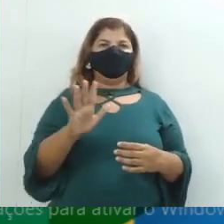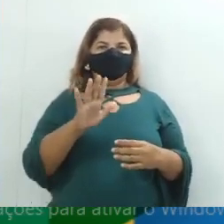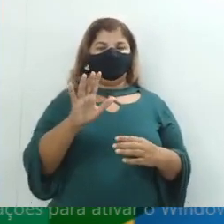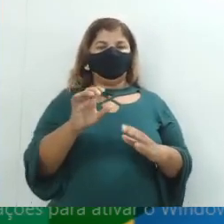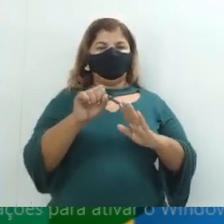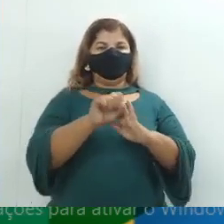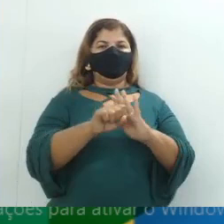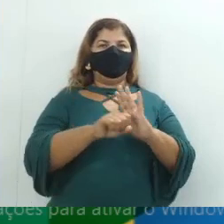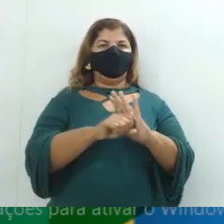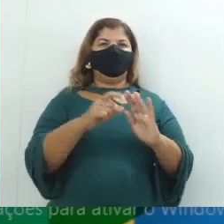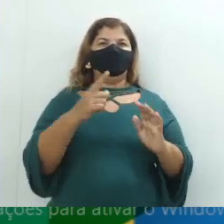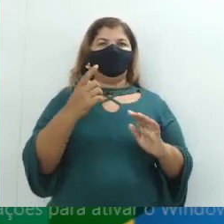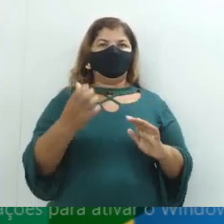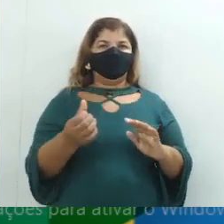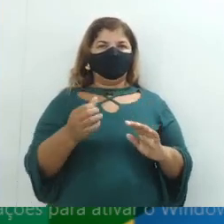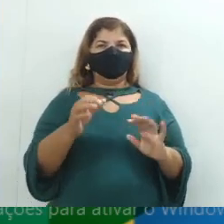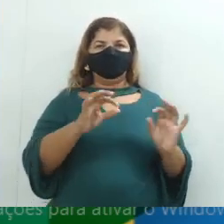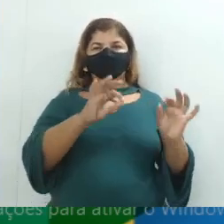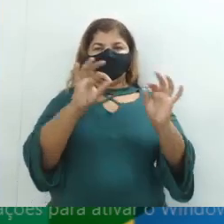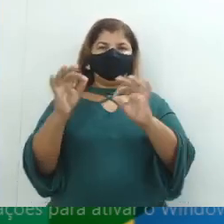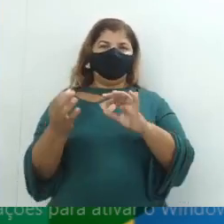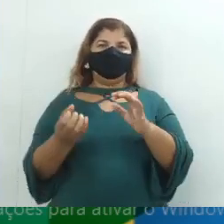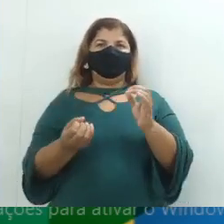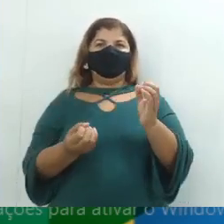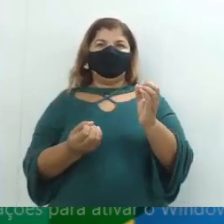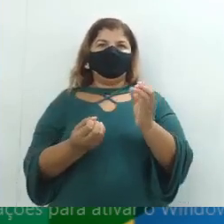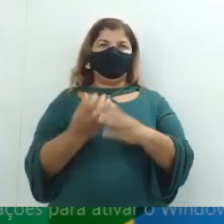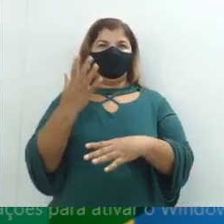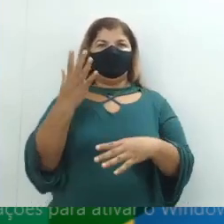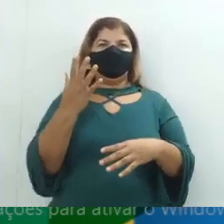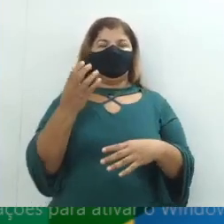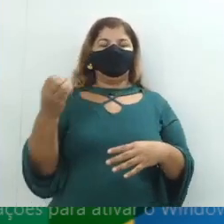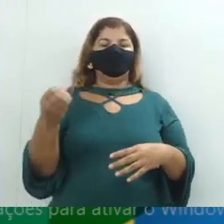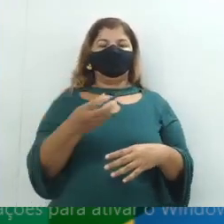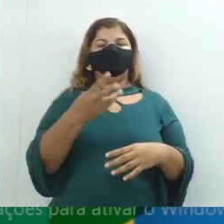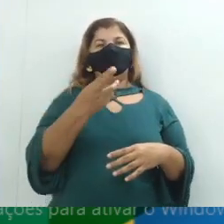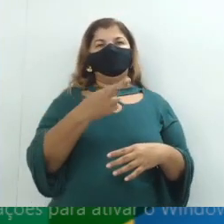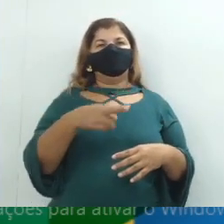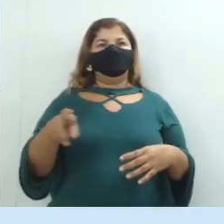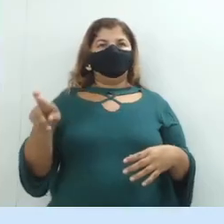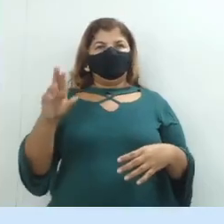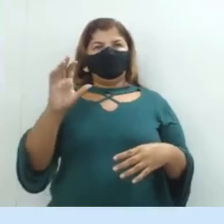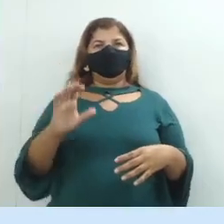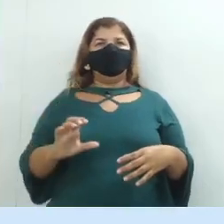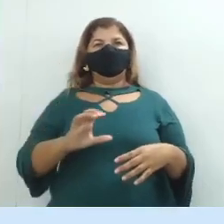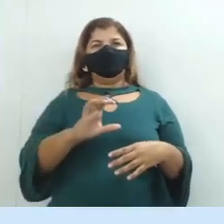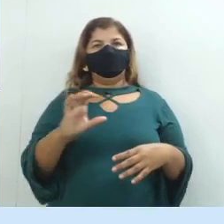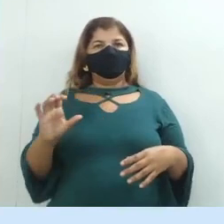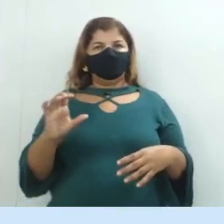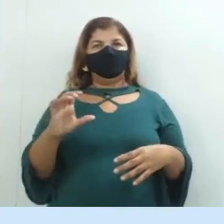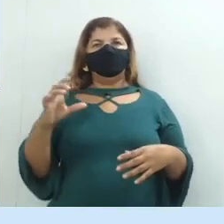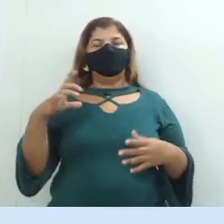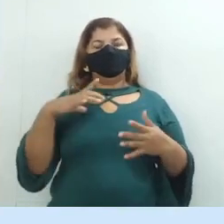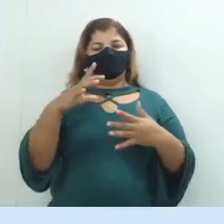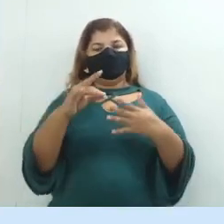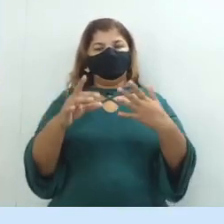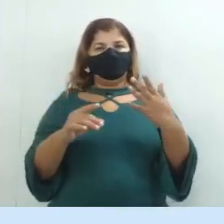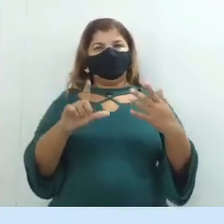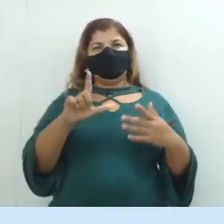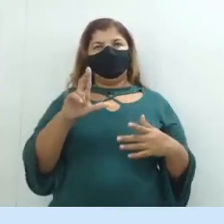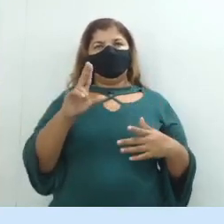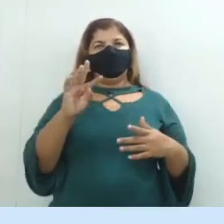século XVI assistiu ao surgimento de novas religiões cristãs, dentre as quais destacam-se a